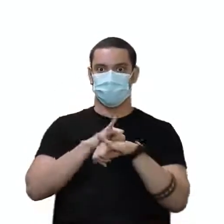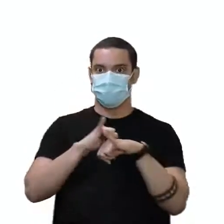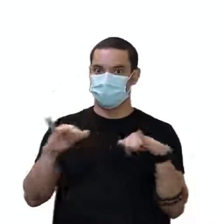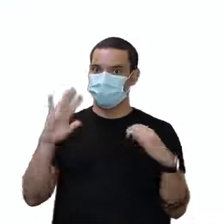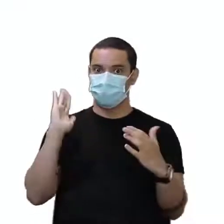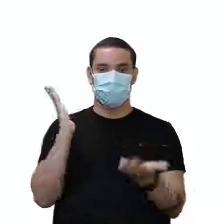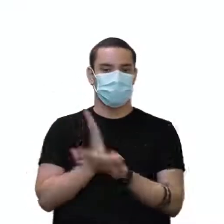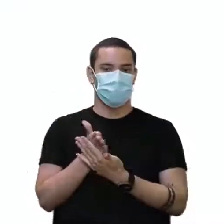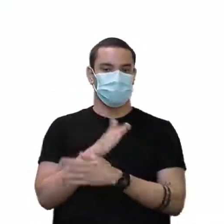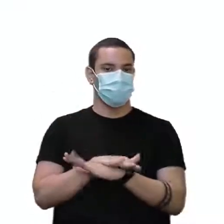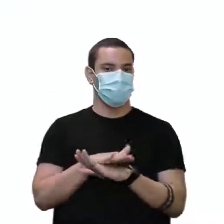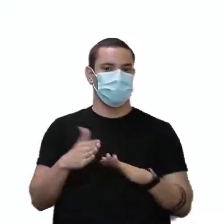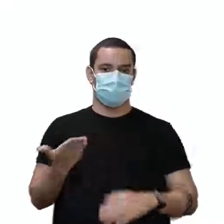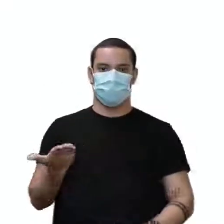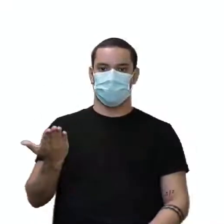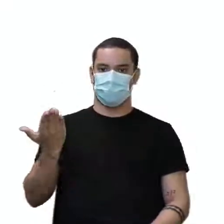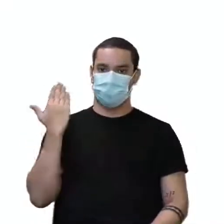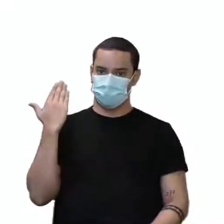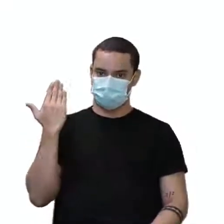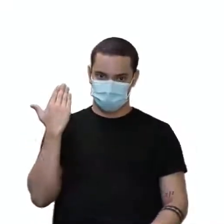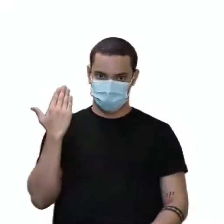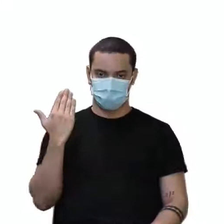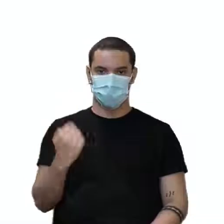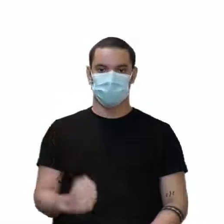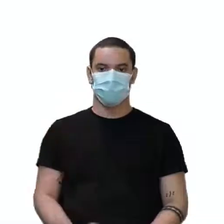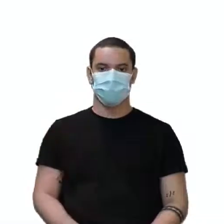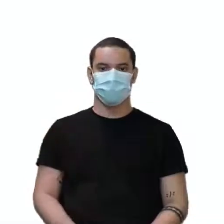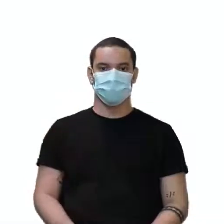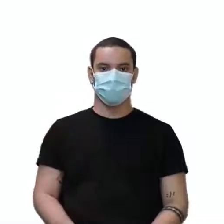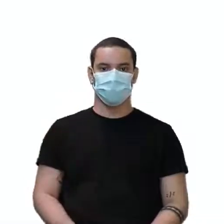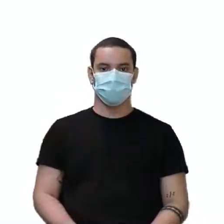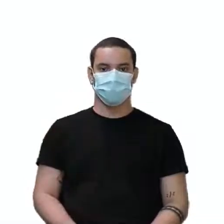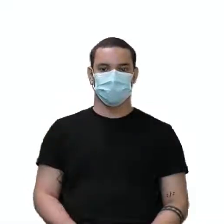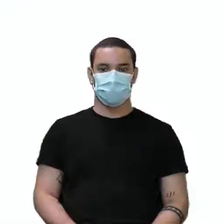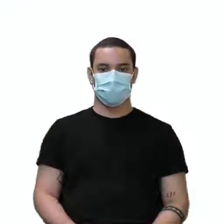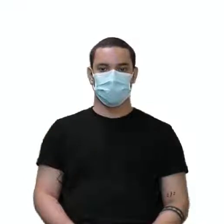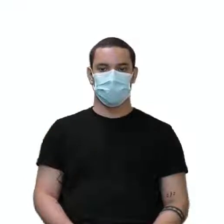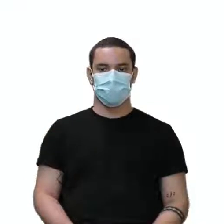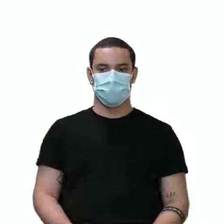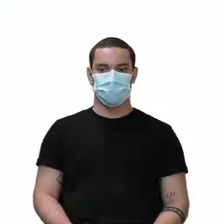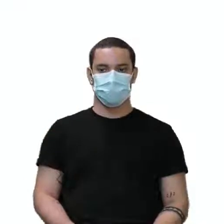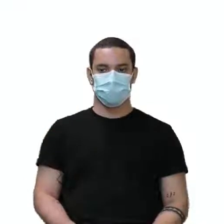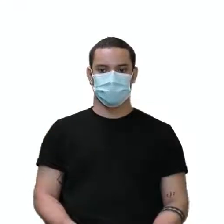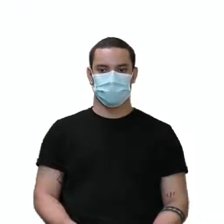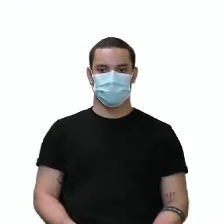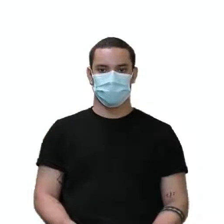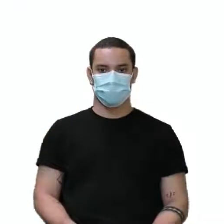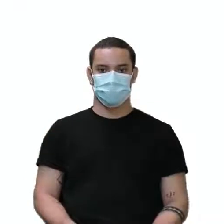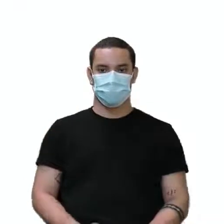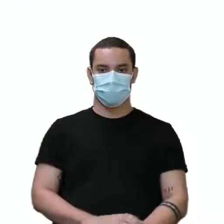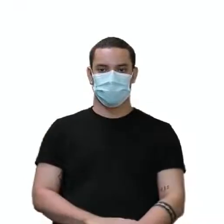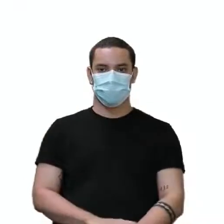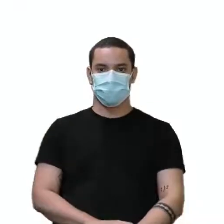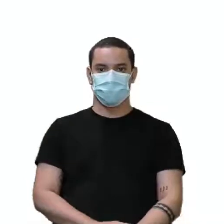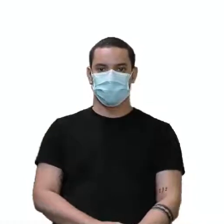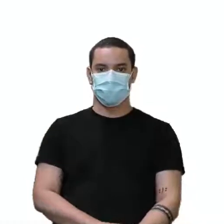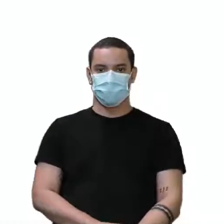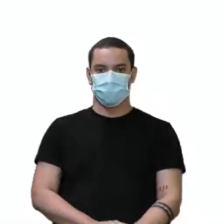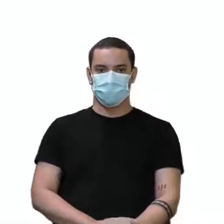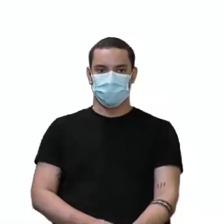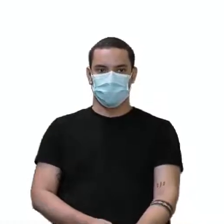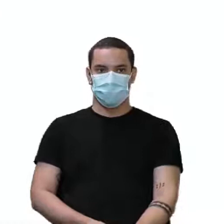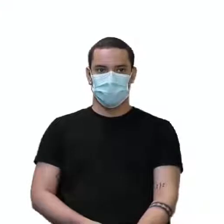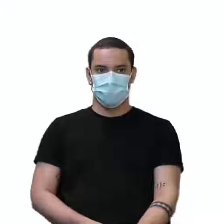porque já acabou, é passado, já foi. Aí nós temos aqui, Charlie Brown received, tá na